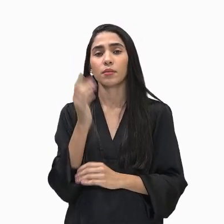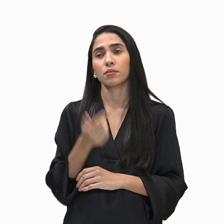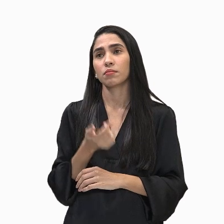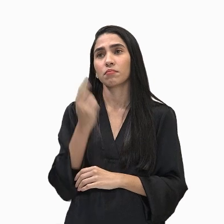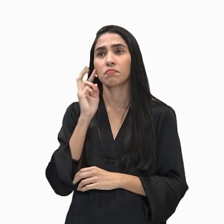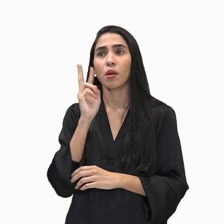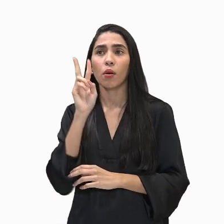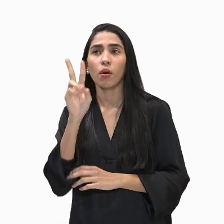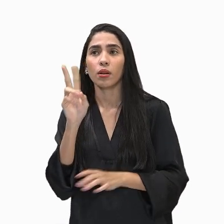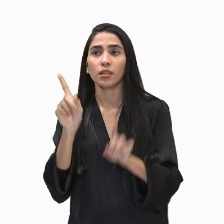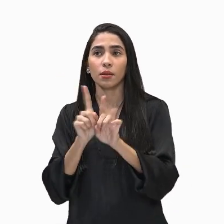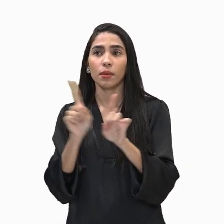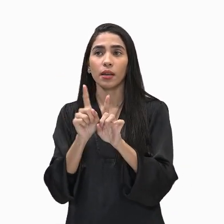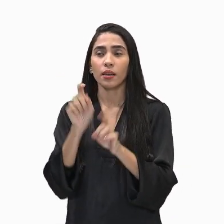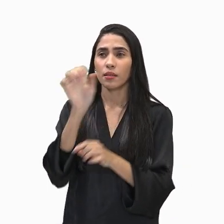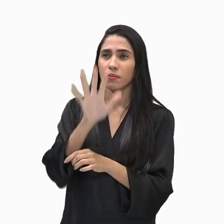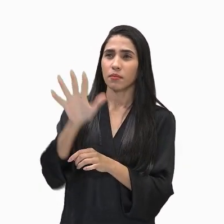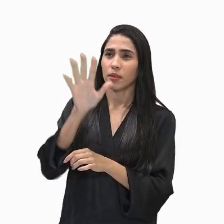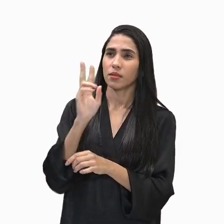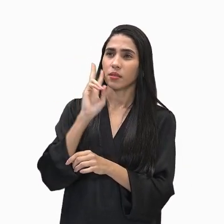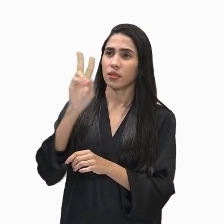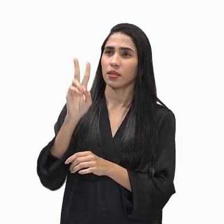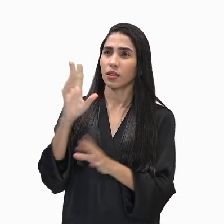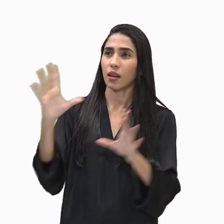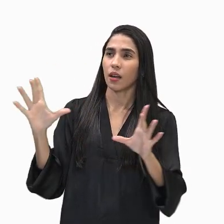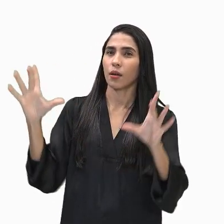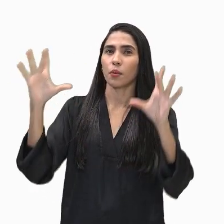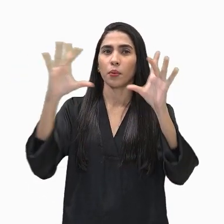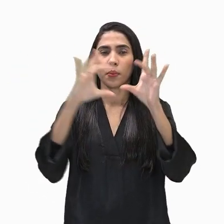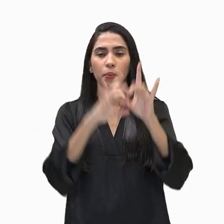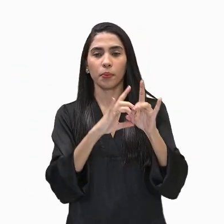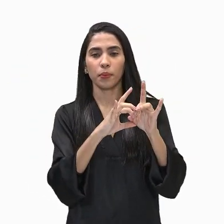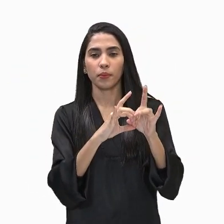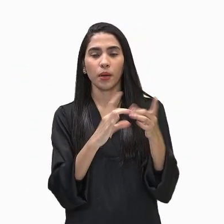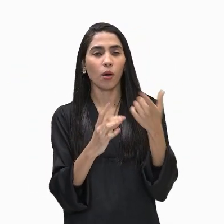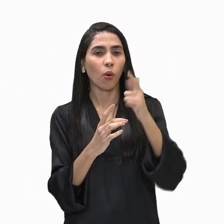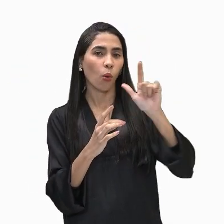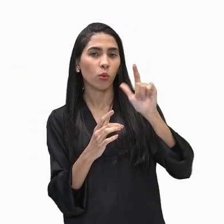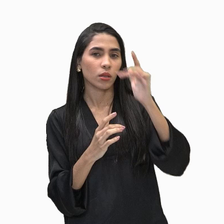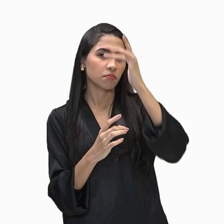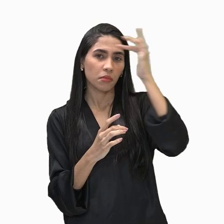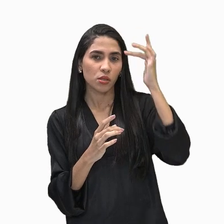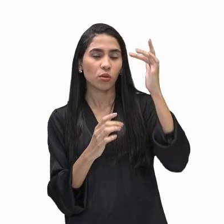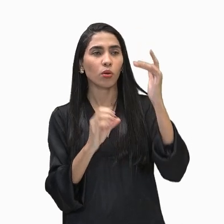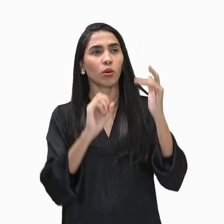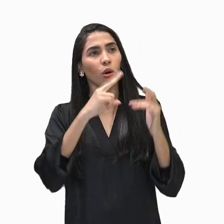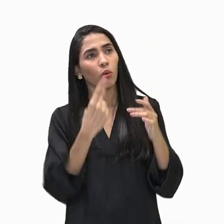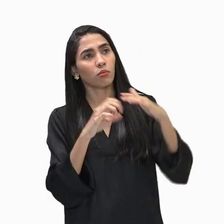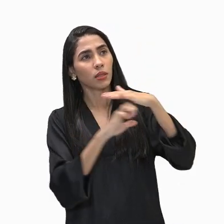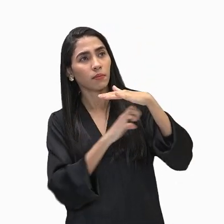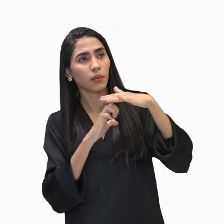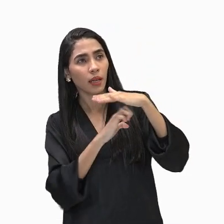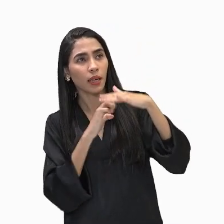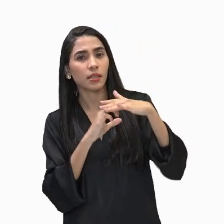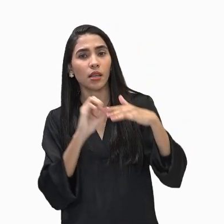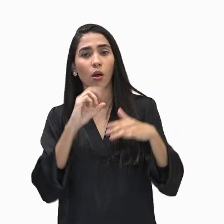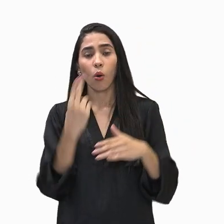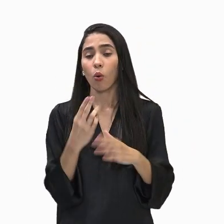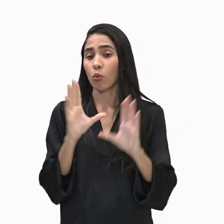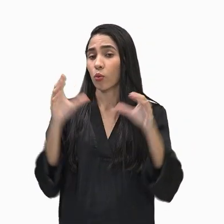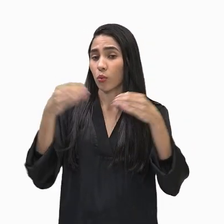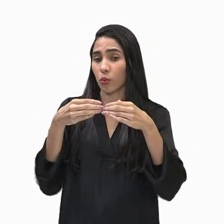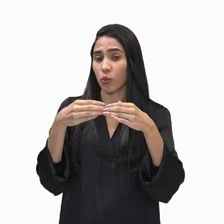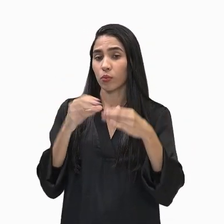olha aquele símbolo, já liga diretamente, né, aquela empresa, aquele time,